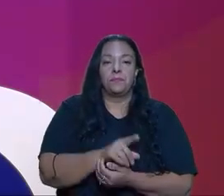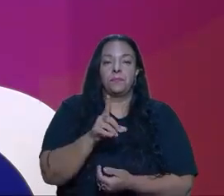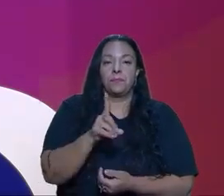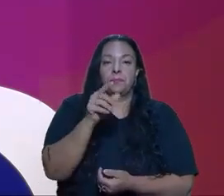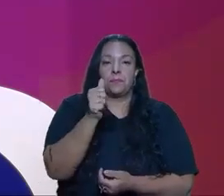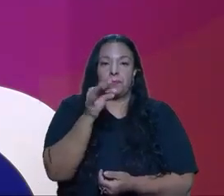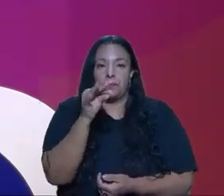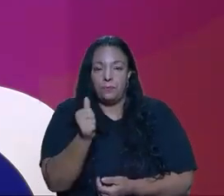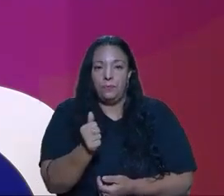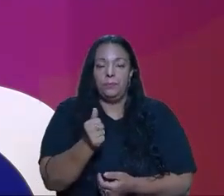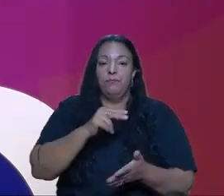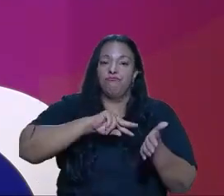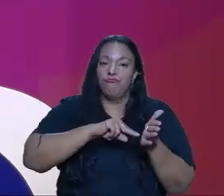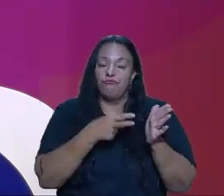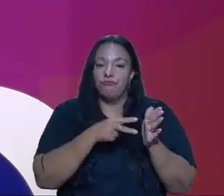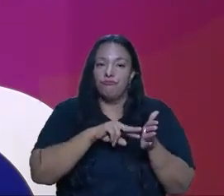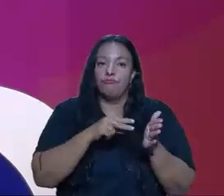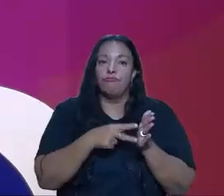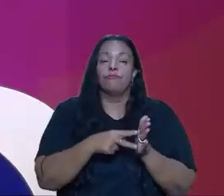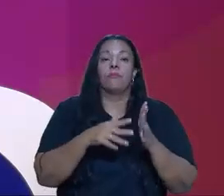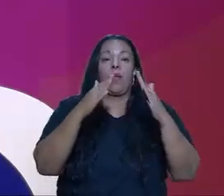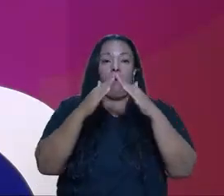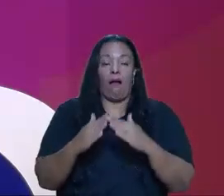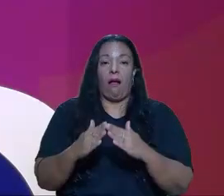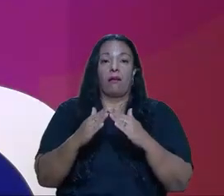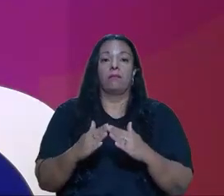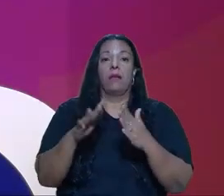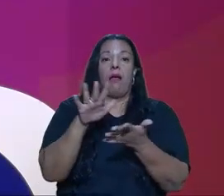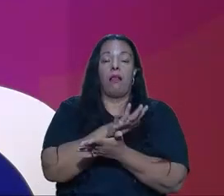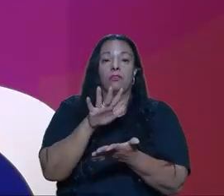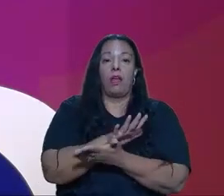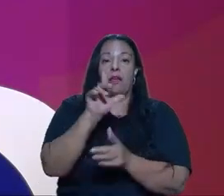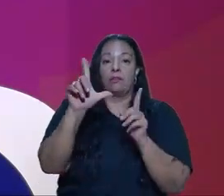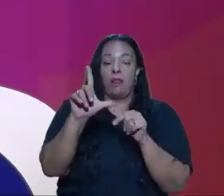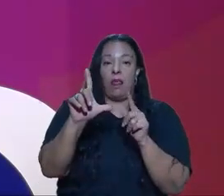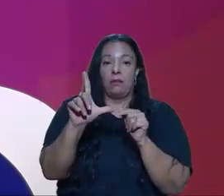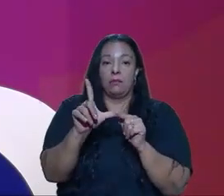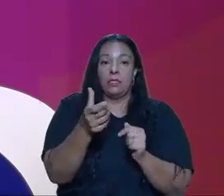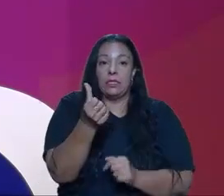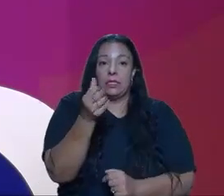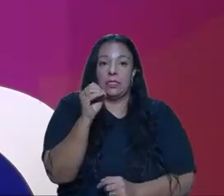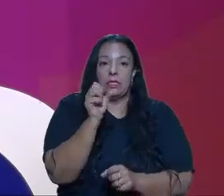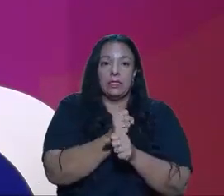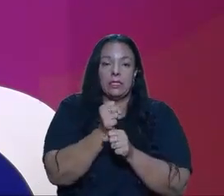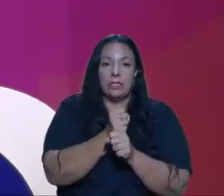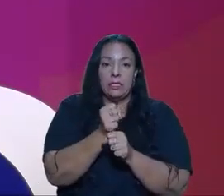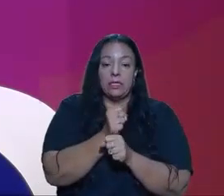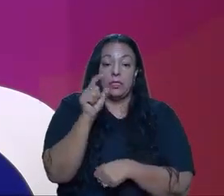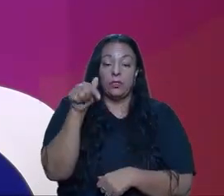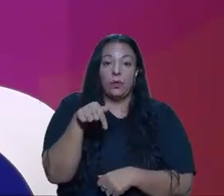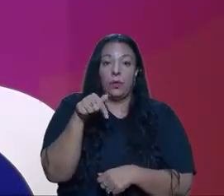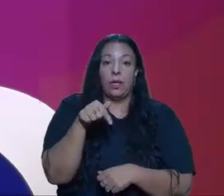frente ao púlpito. Fernando se assenta na quarta e última cadeira da esquerda para a direita, e todos os convidados deixam o